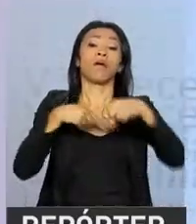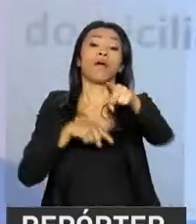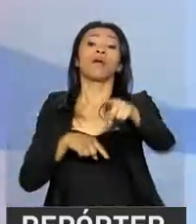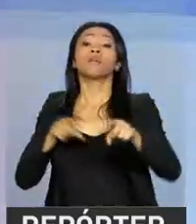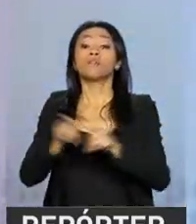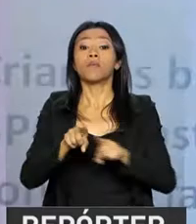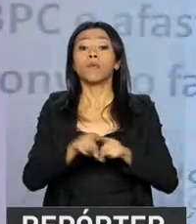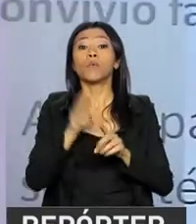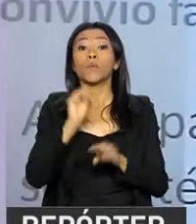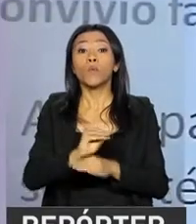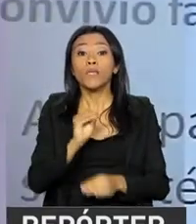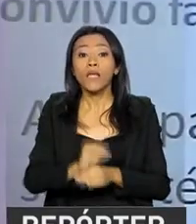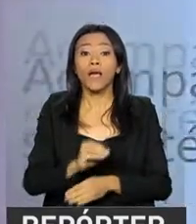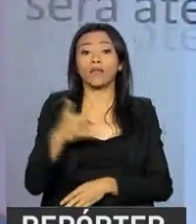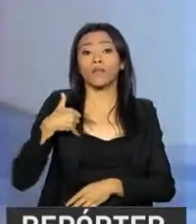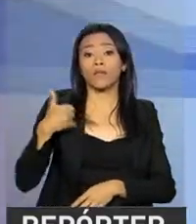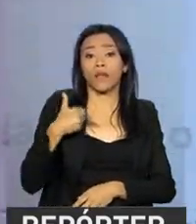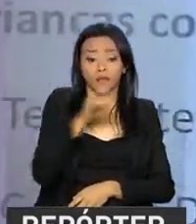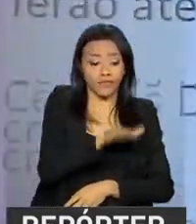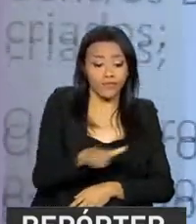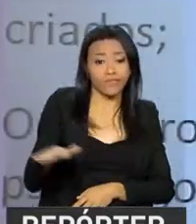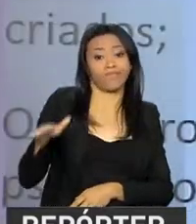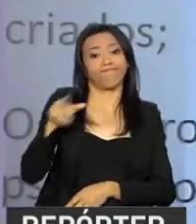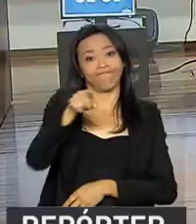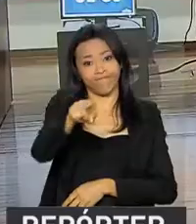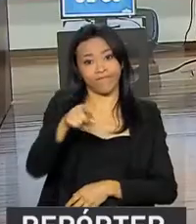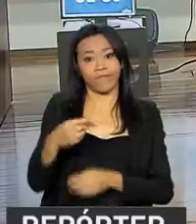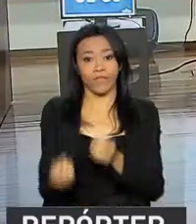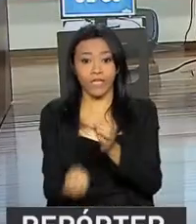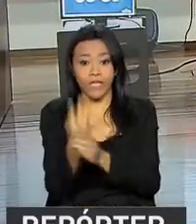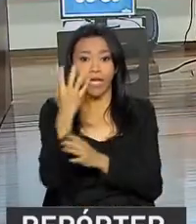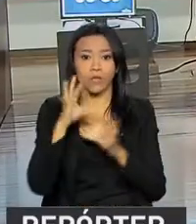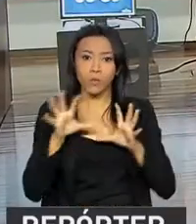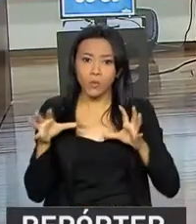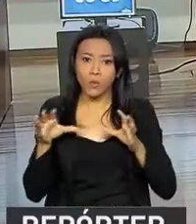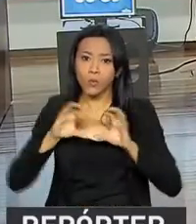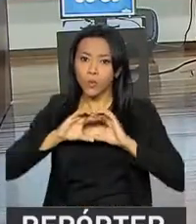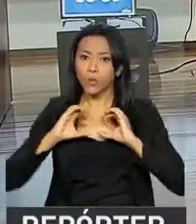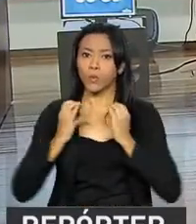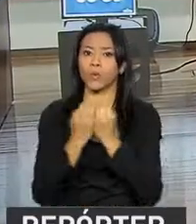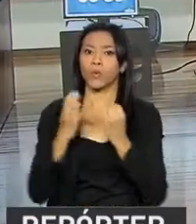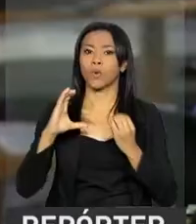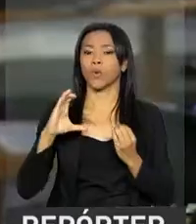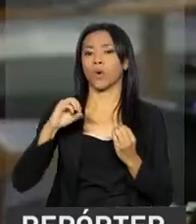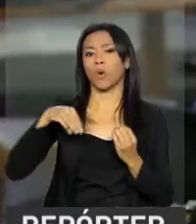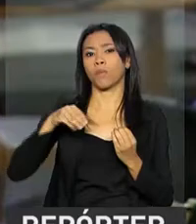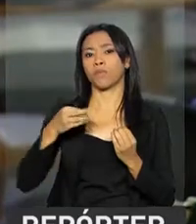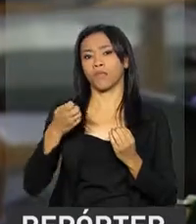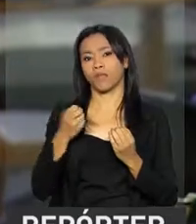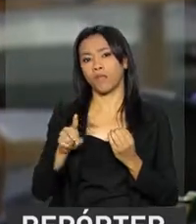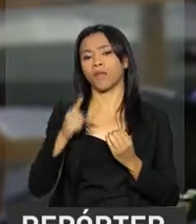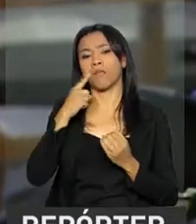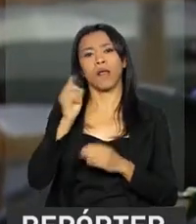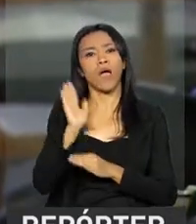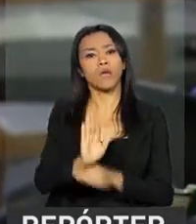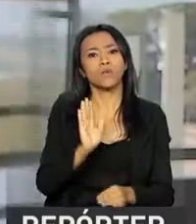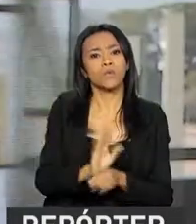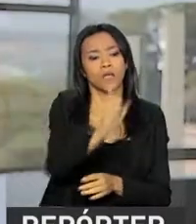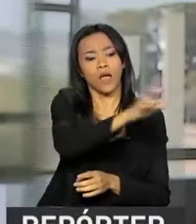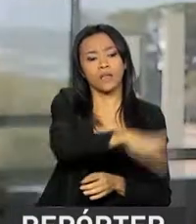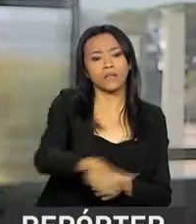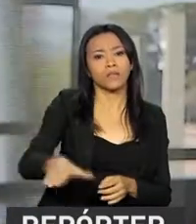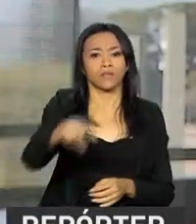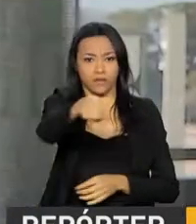para a primeira infância. A partir da sugestão, foi criado um comitê que vai articular medidas para atender aos pequenos. É